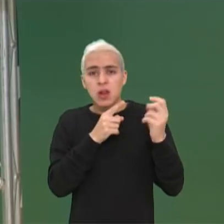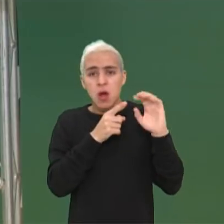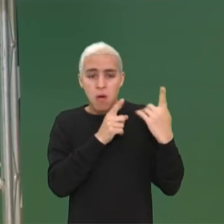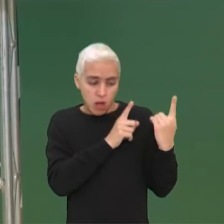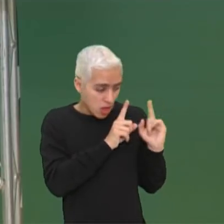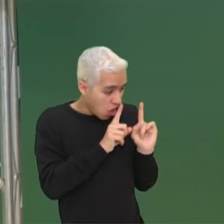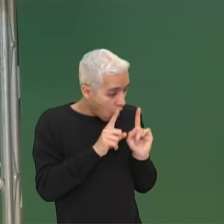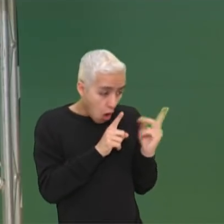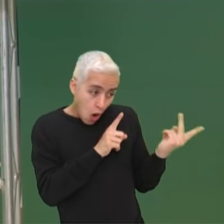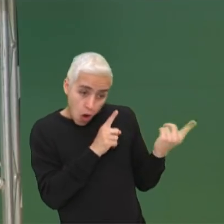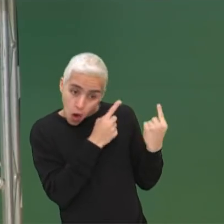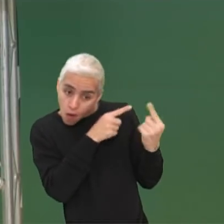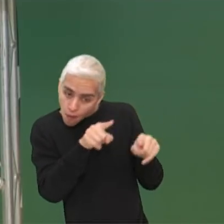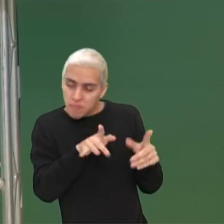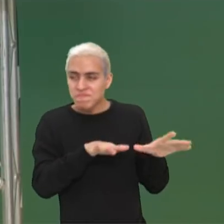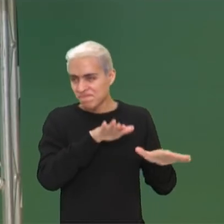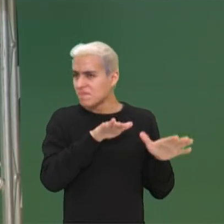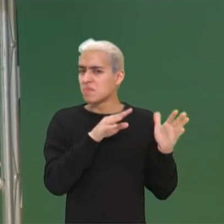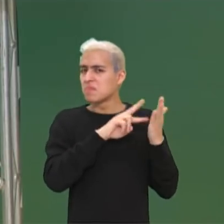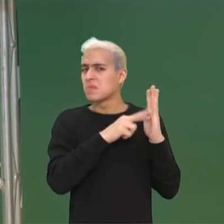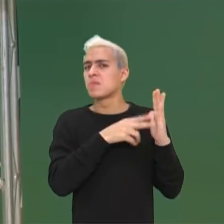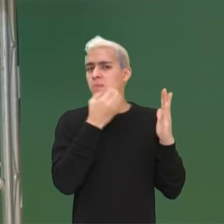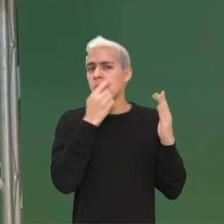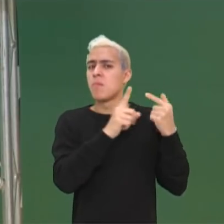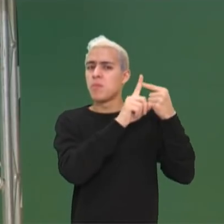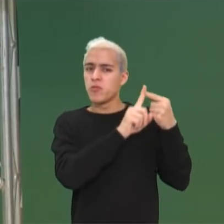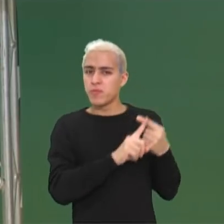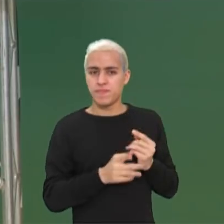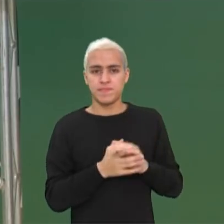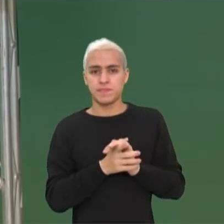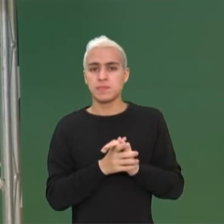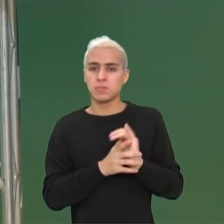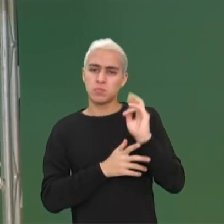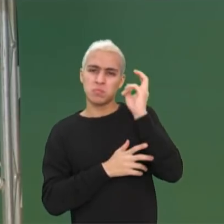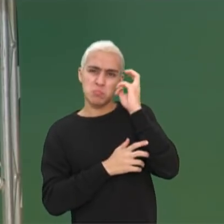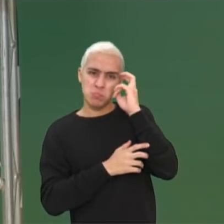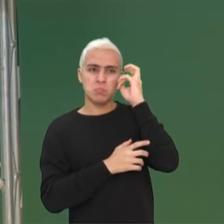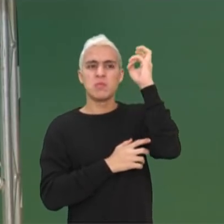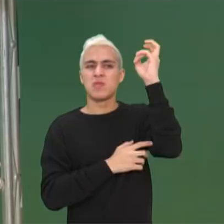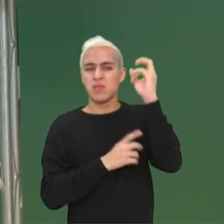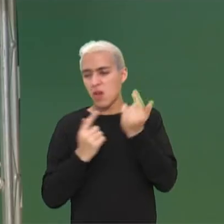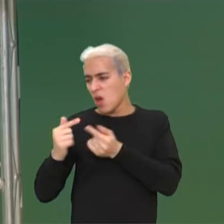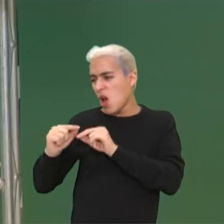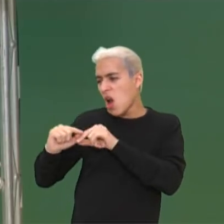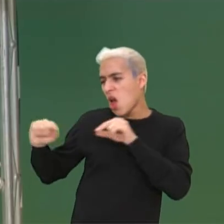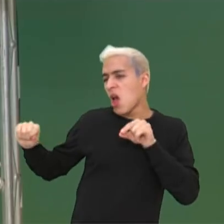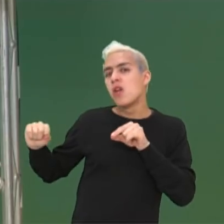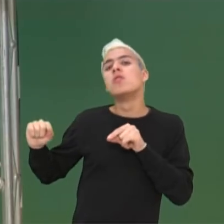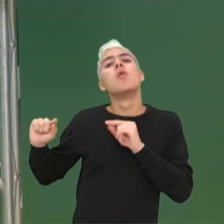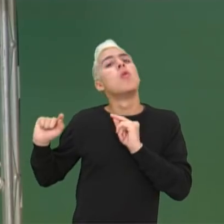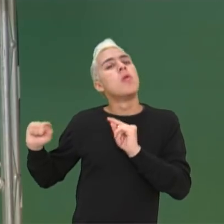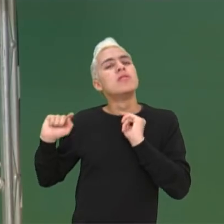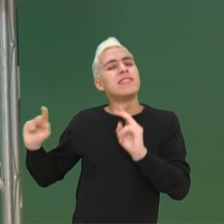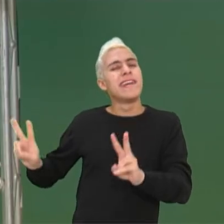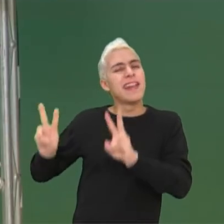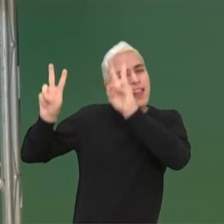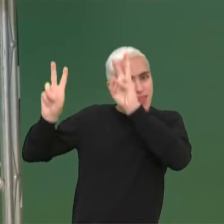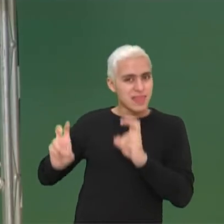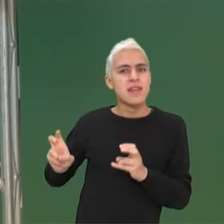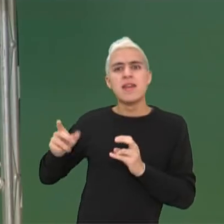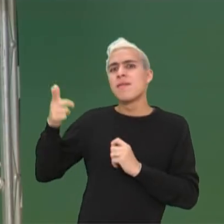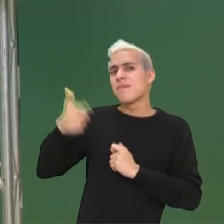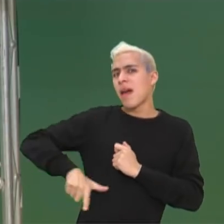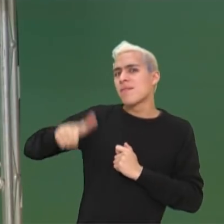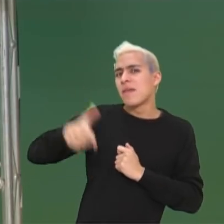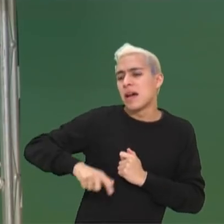Então, isso é benefício também. E os intelectuais, que eu até risquei ali, que esse vai ser um tema que a gente vai usar bastante